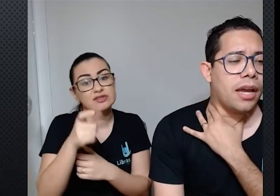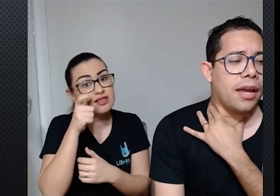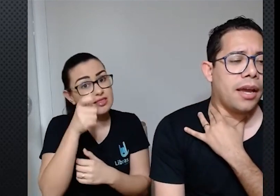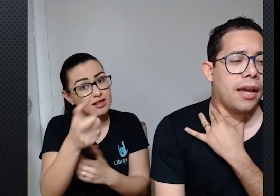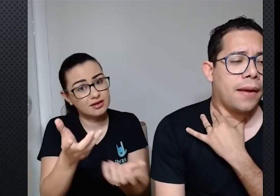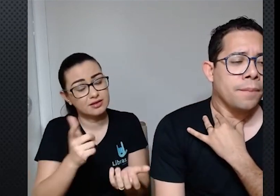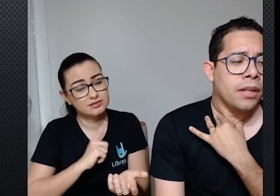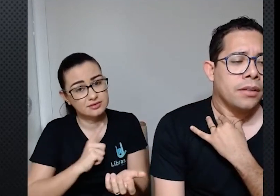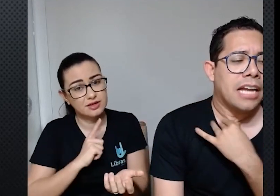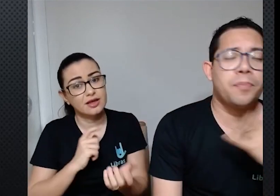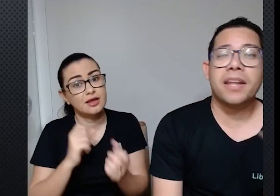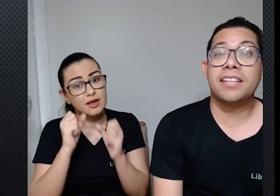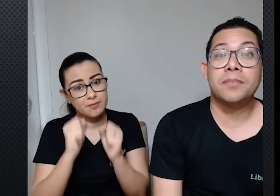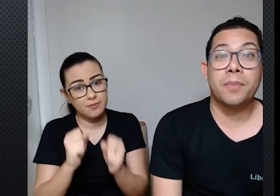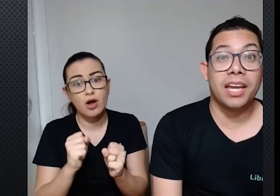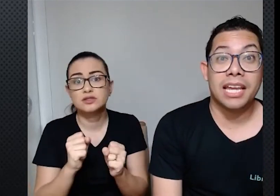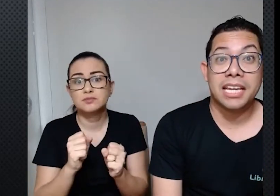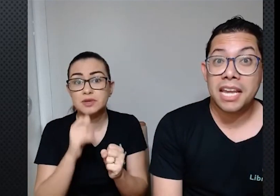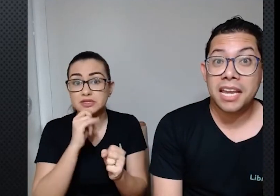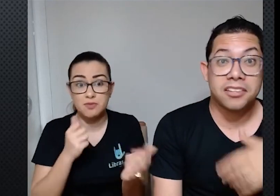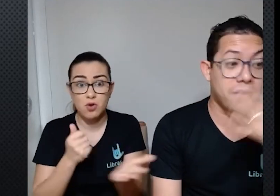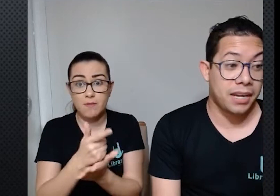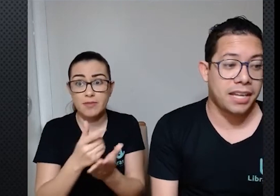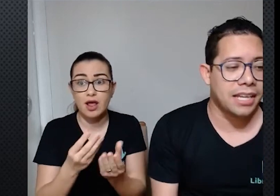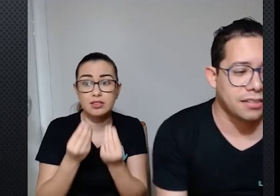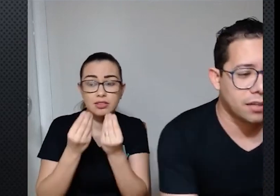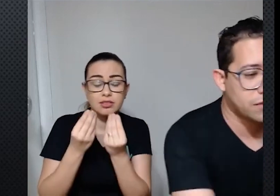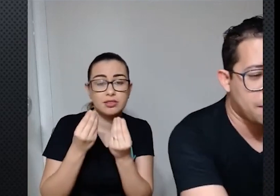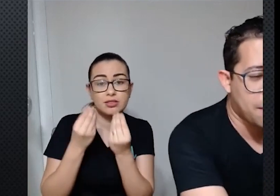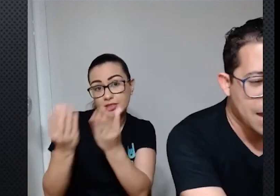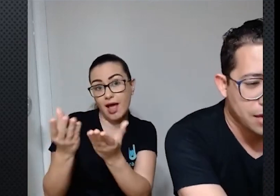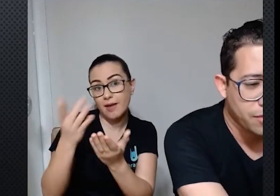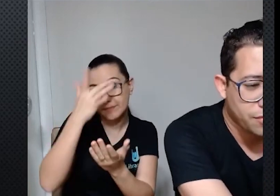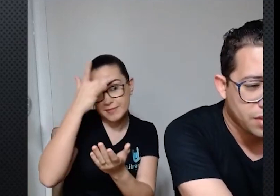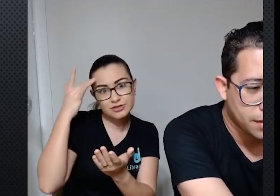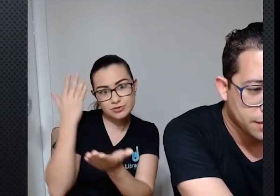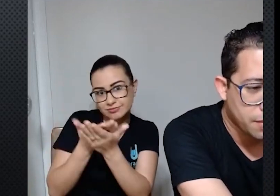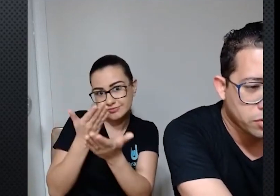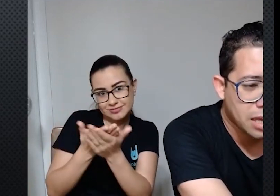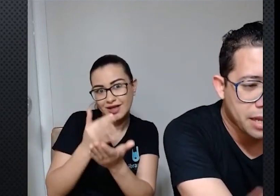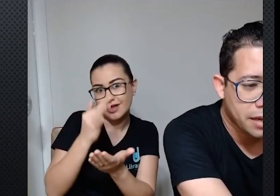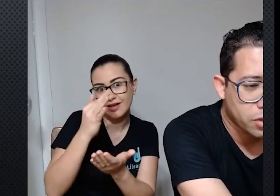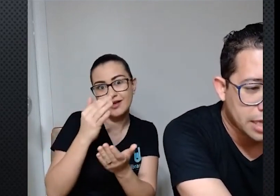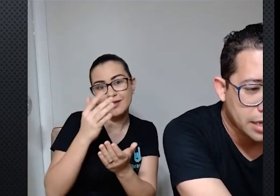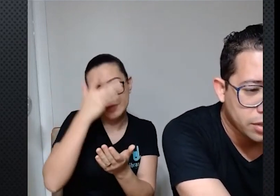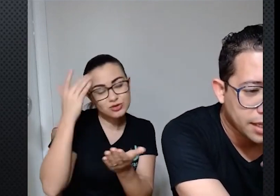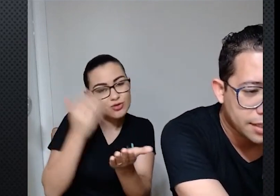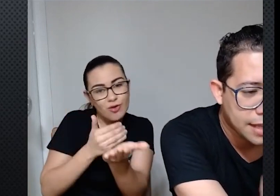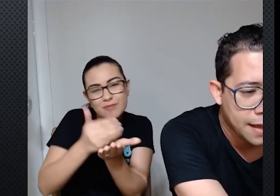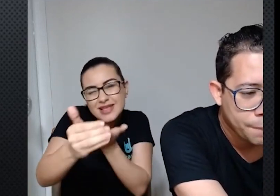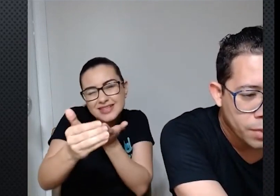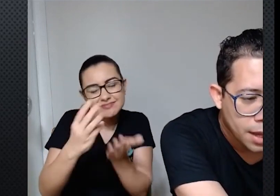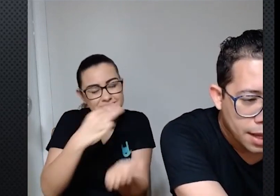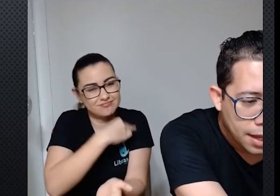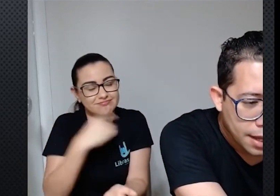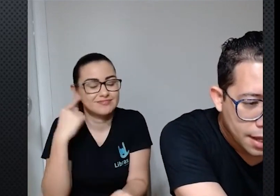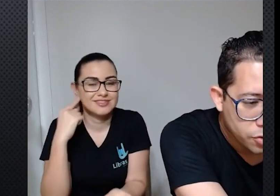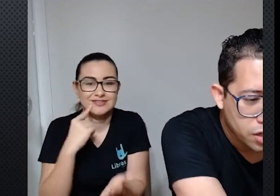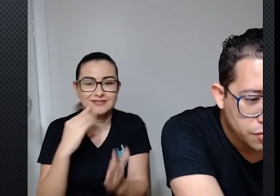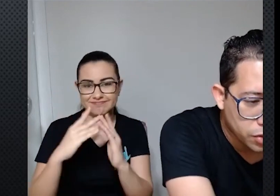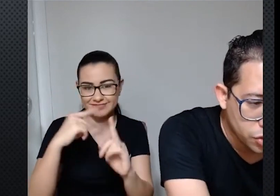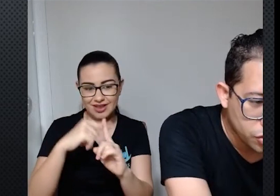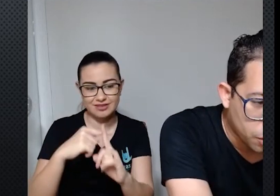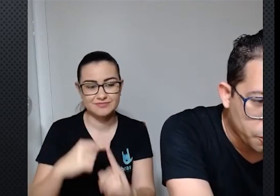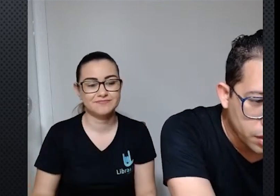pode dar de presente para alguém da igreja, para quem está iniciando o trabalho, enfim. Tá bom, Sabrina? Então tá aí o link, tá?